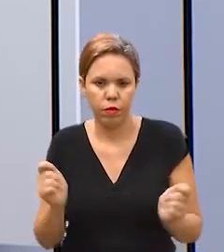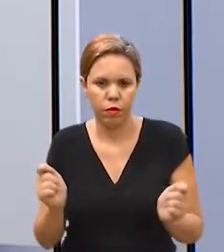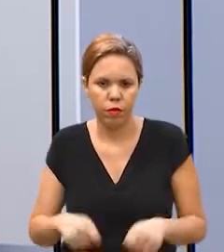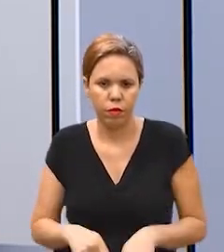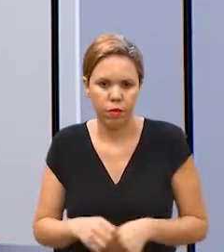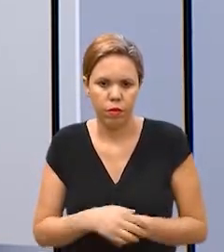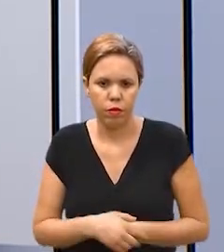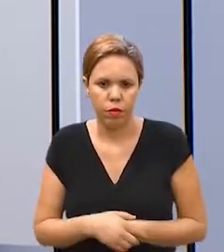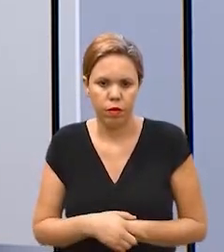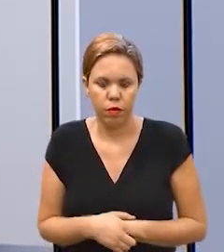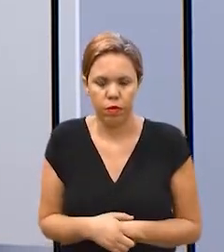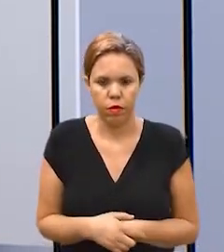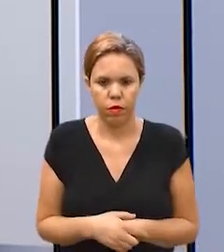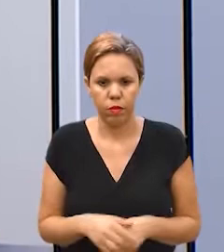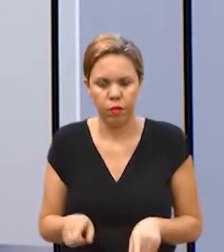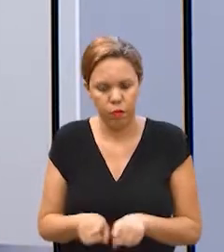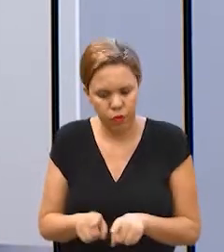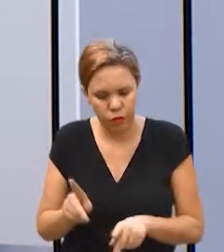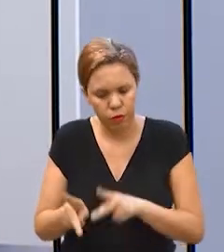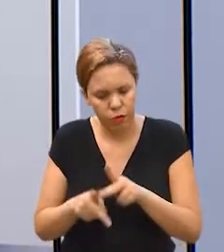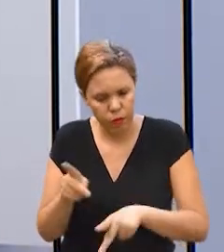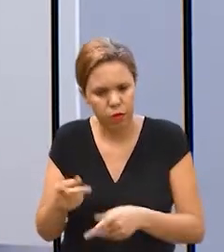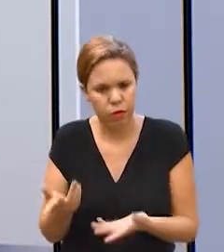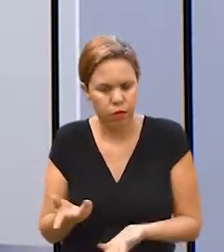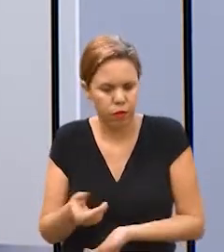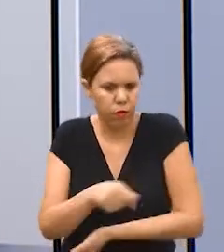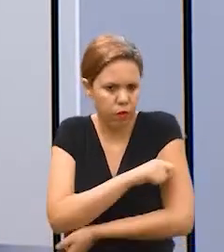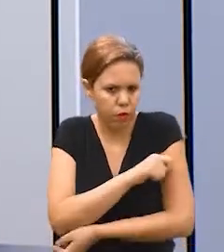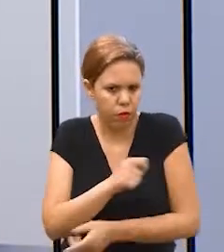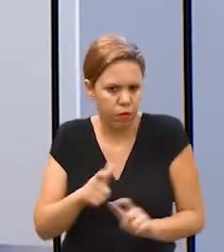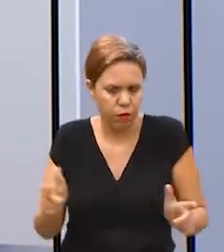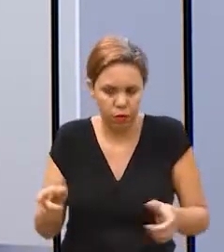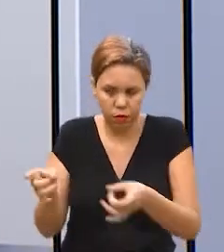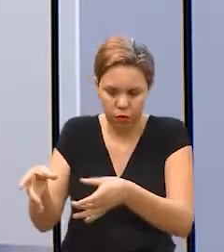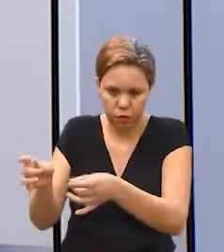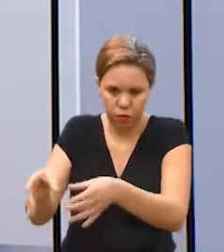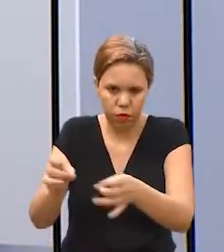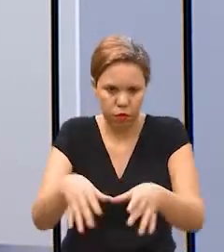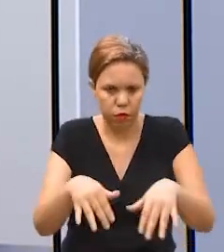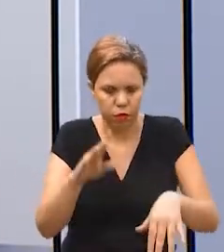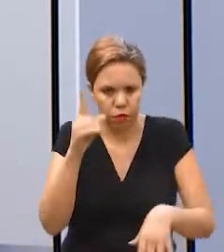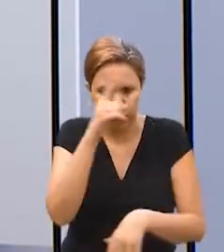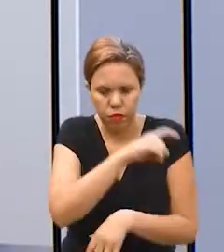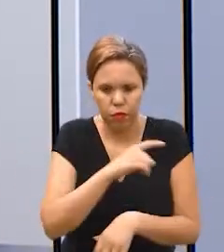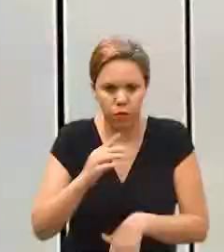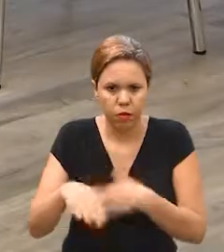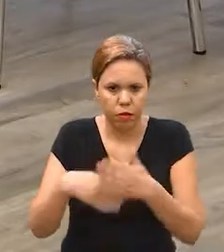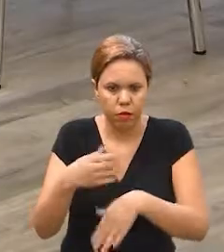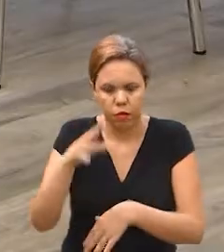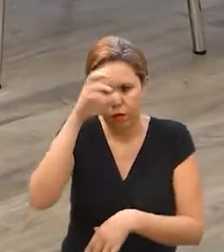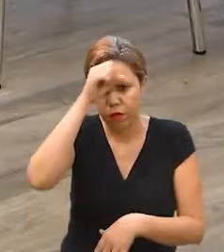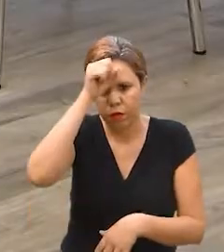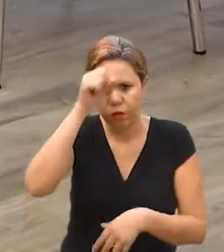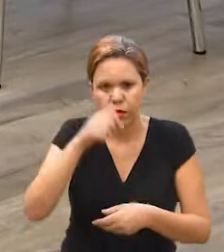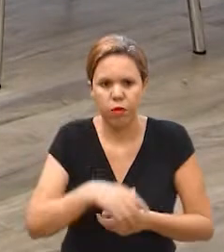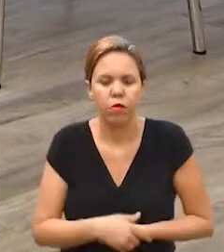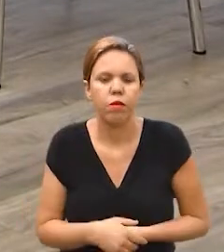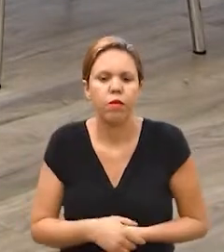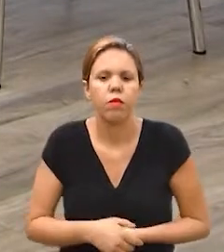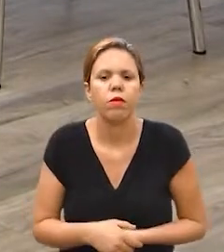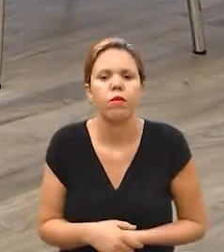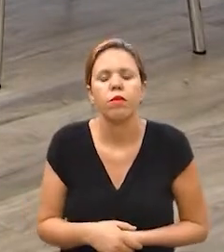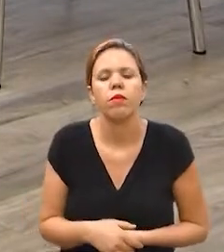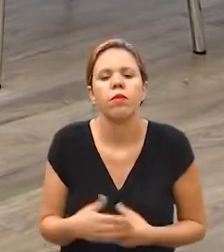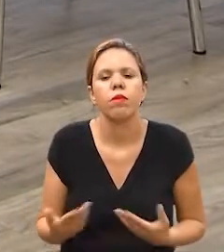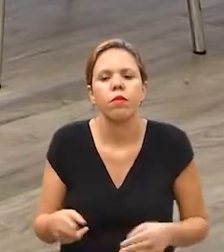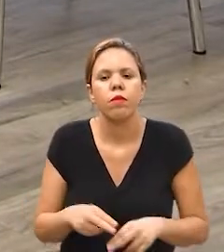da evasão aumenta, porque vai haver mais dificuldade no processo de aprendizagem. Então, por isso que a